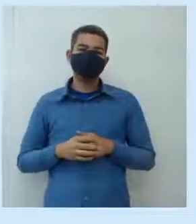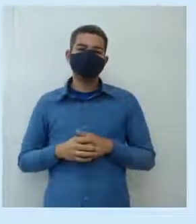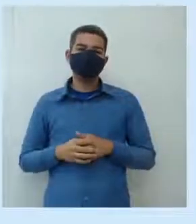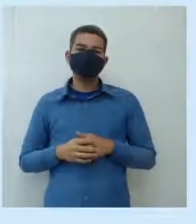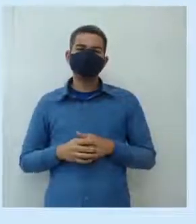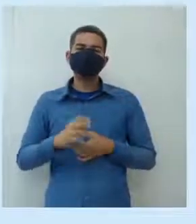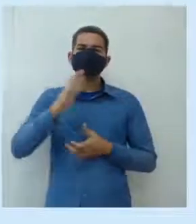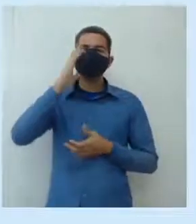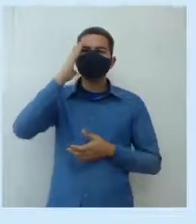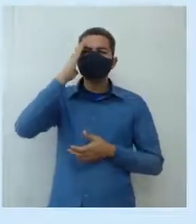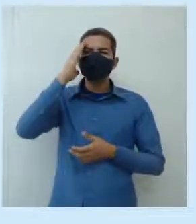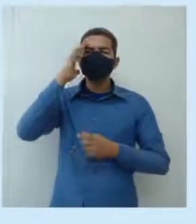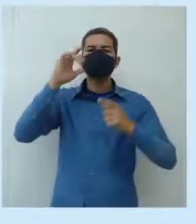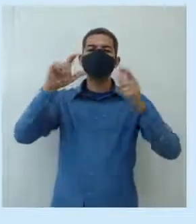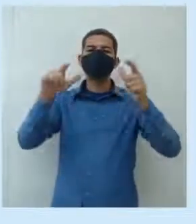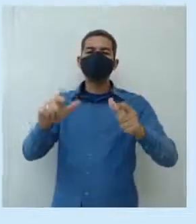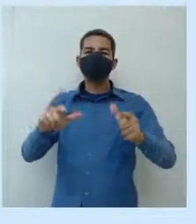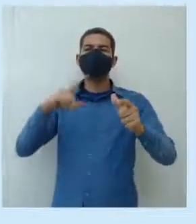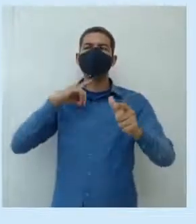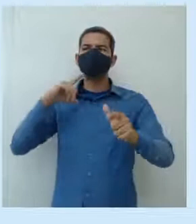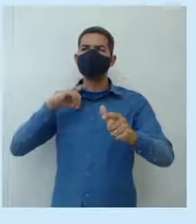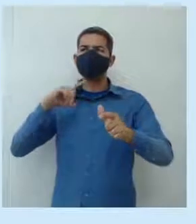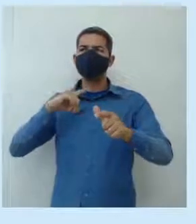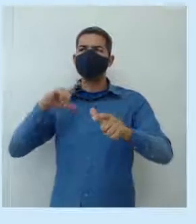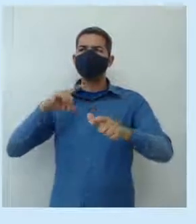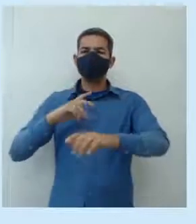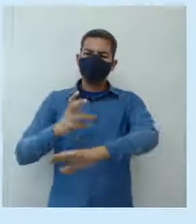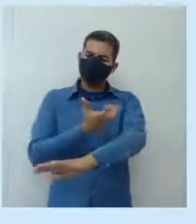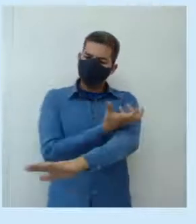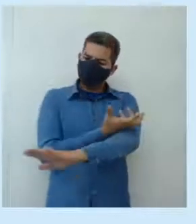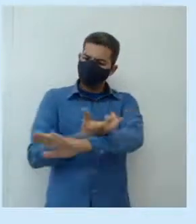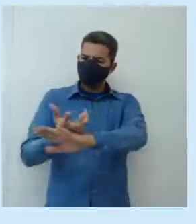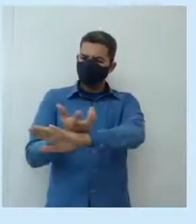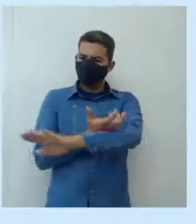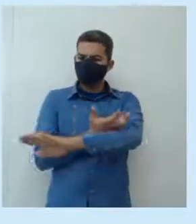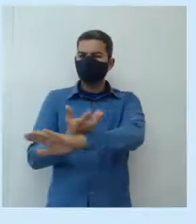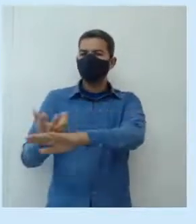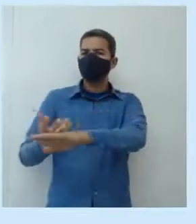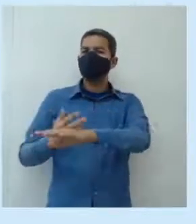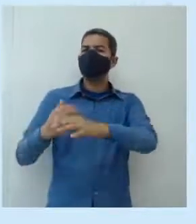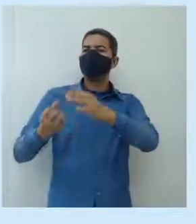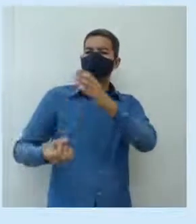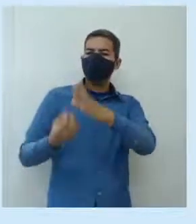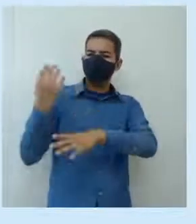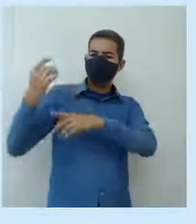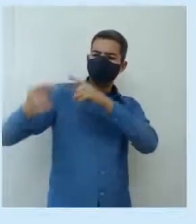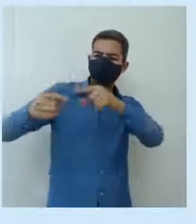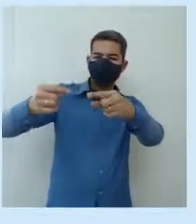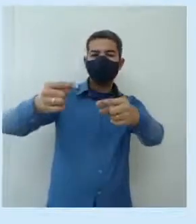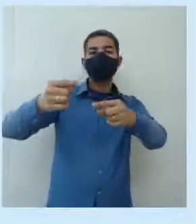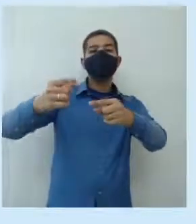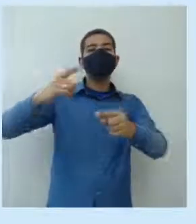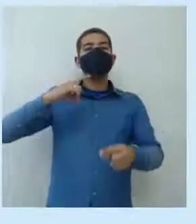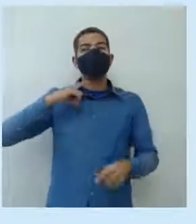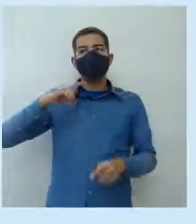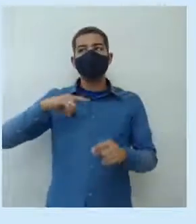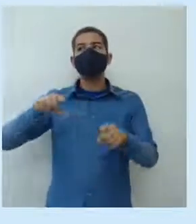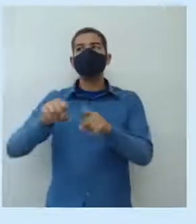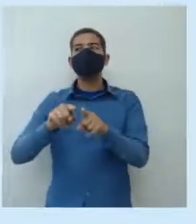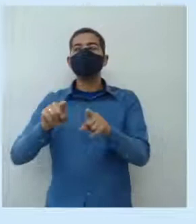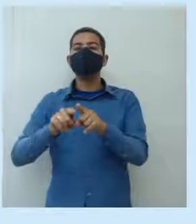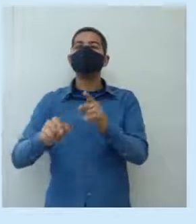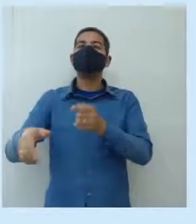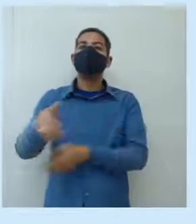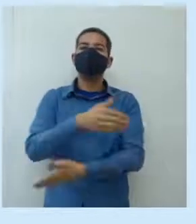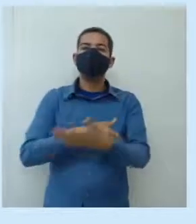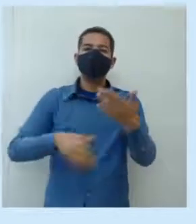sendo um espaço onde vai ter uma gama de matéria-prima, né, uma gama de relação com a agricultura,